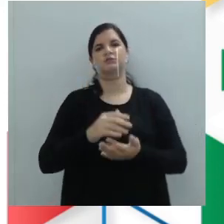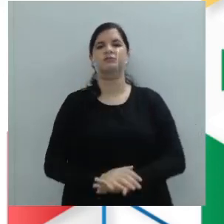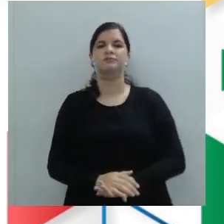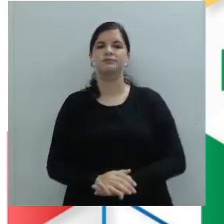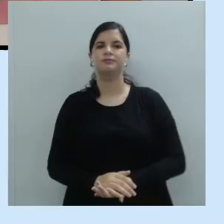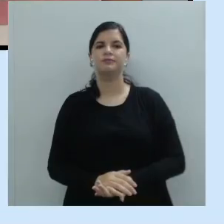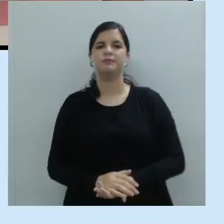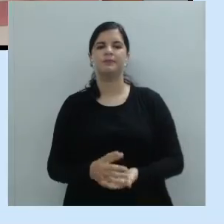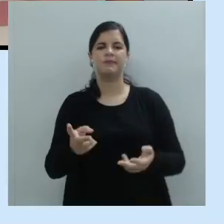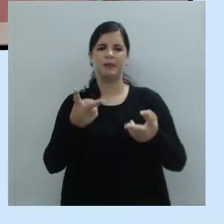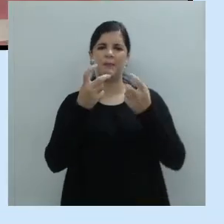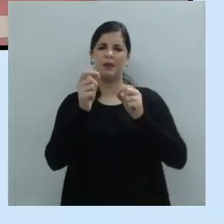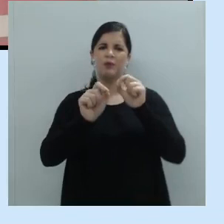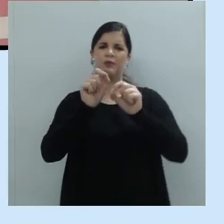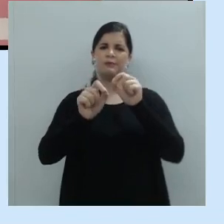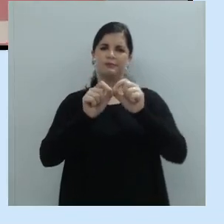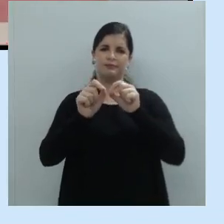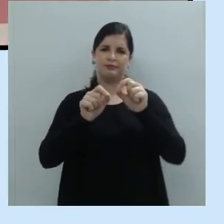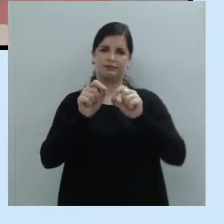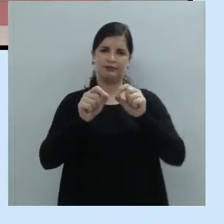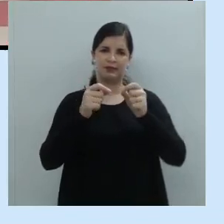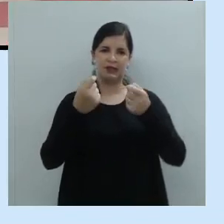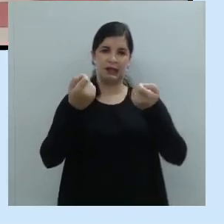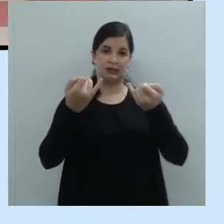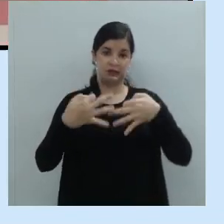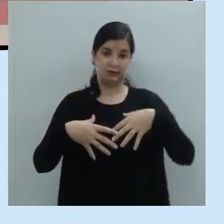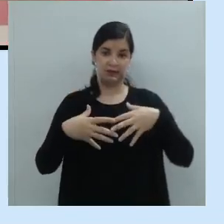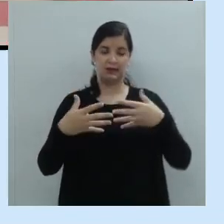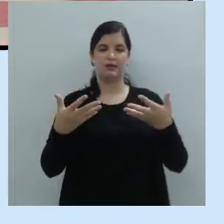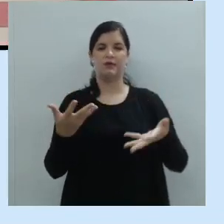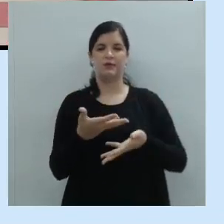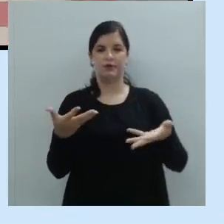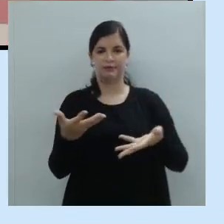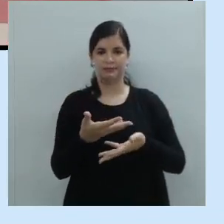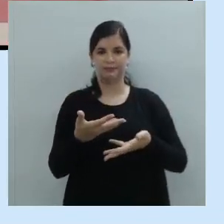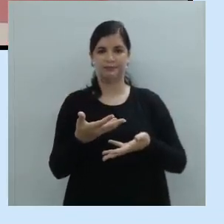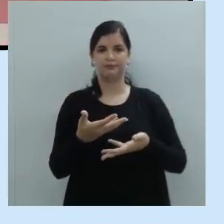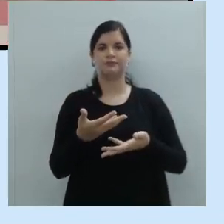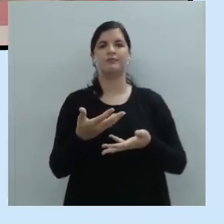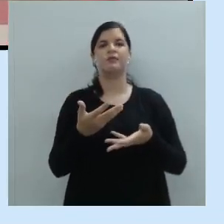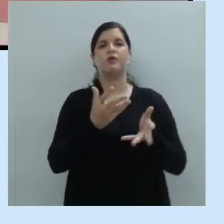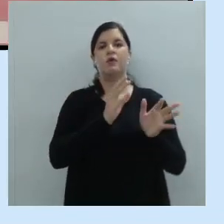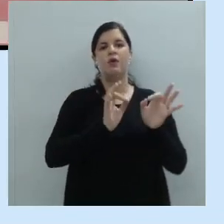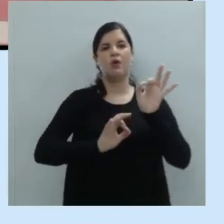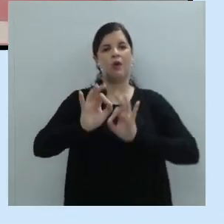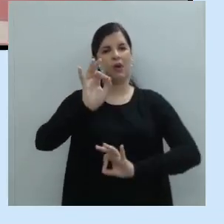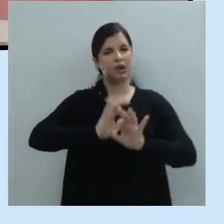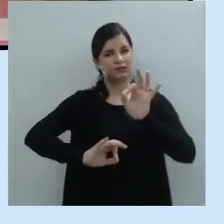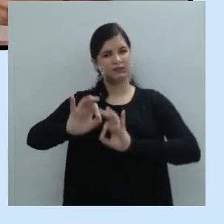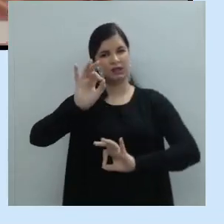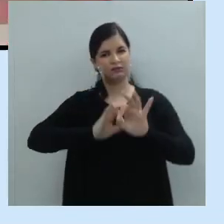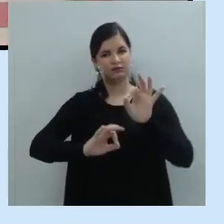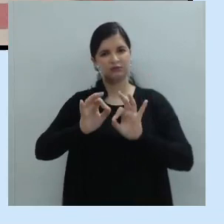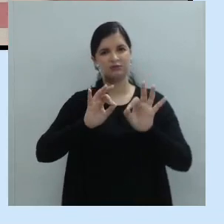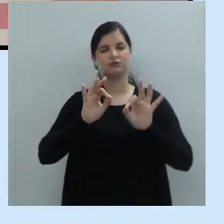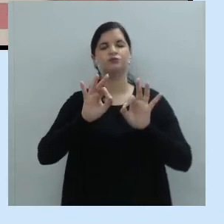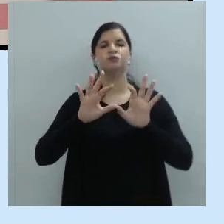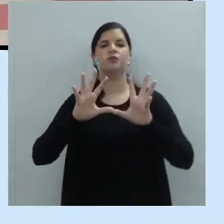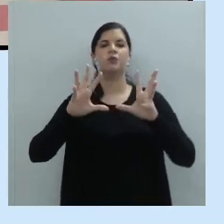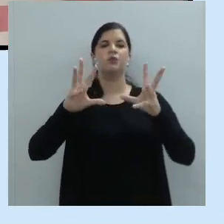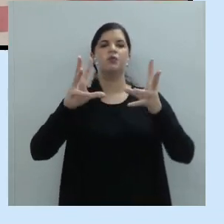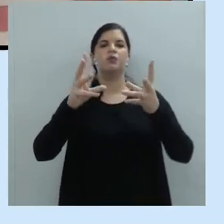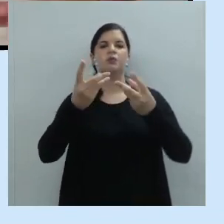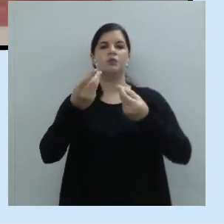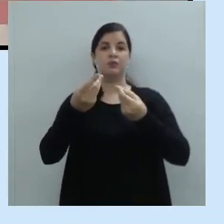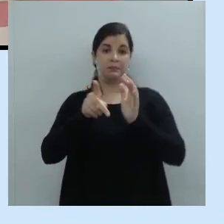Então, observem só. Essa questão que eu acabei de falar, a Rosa Cruz, as organizações em torno da